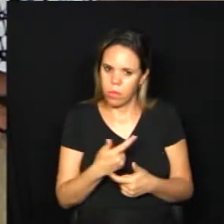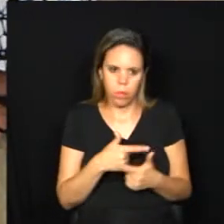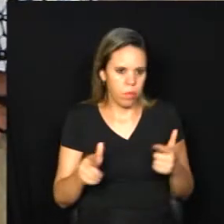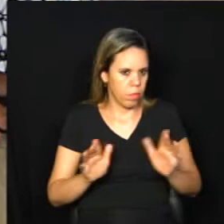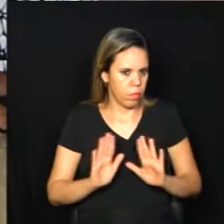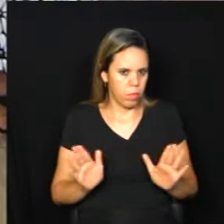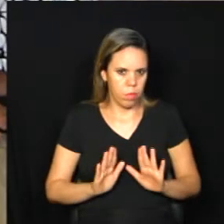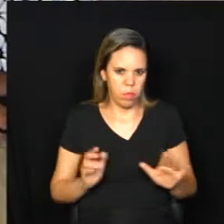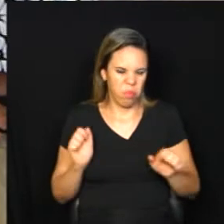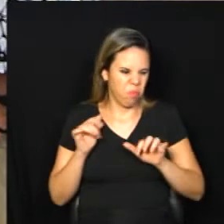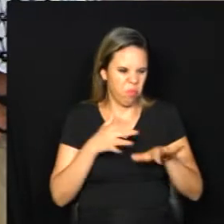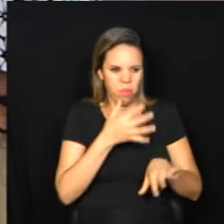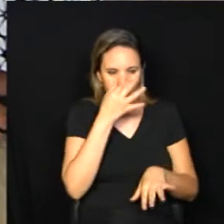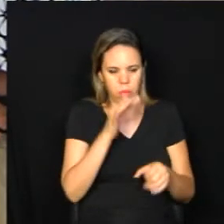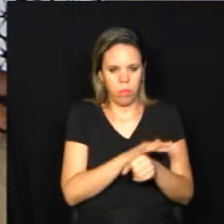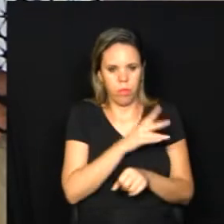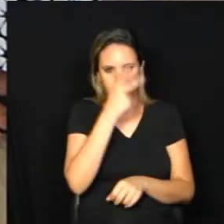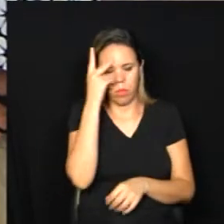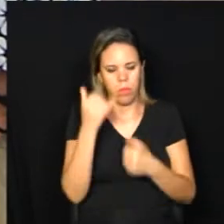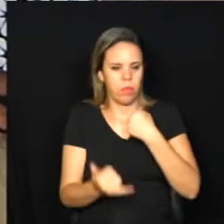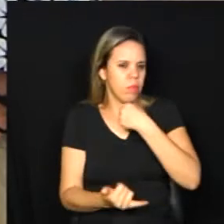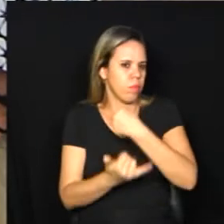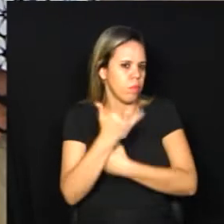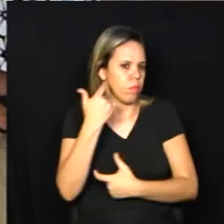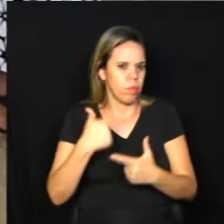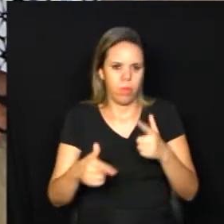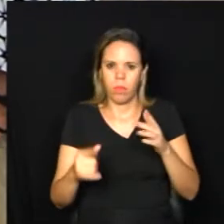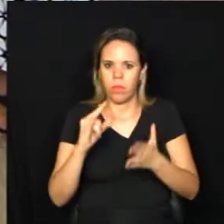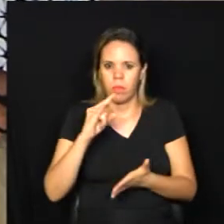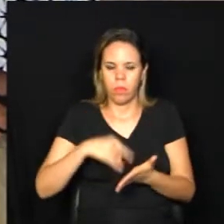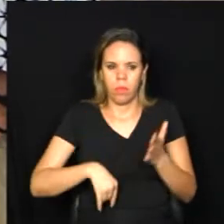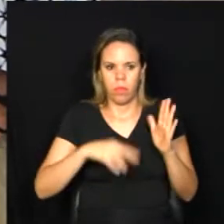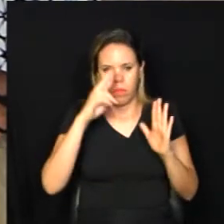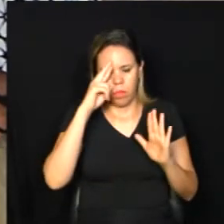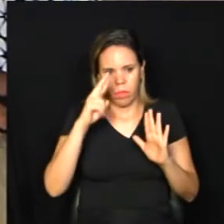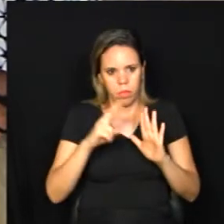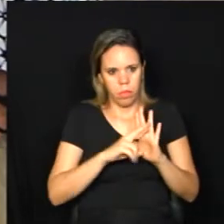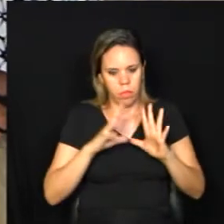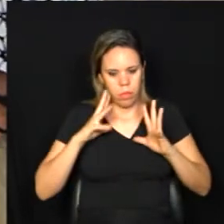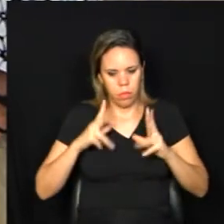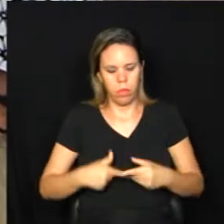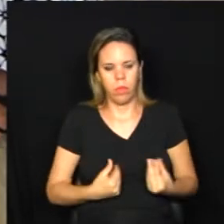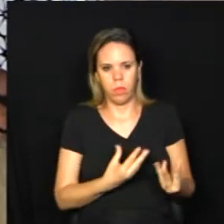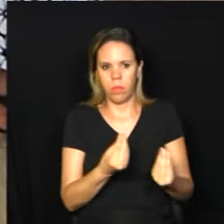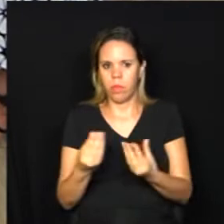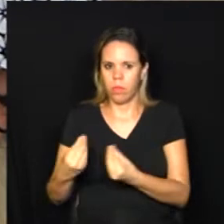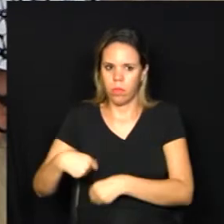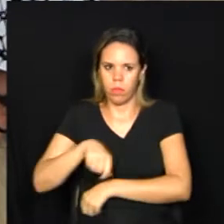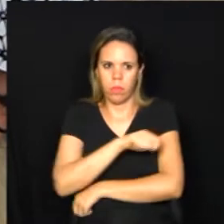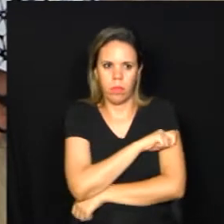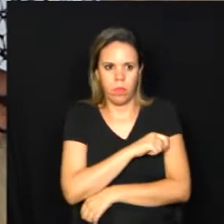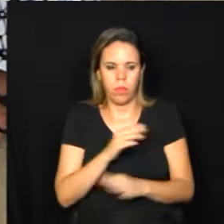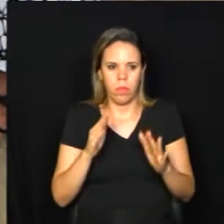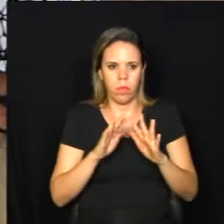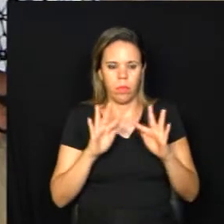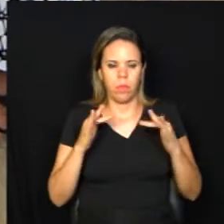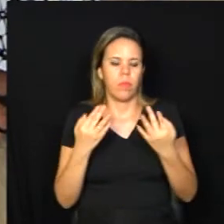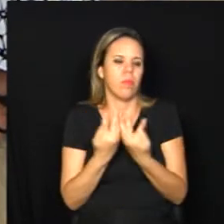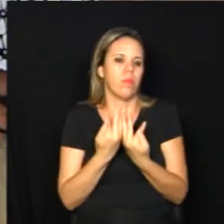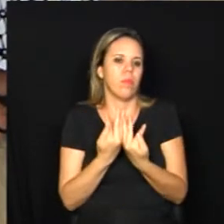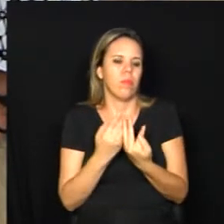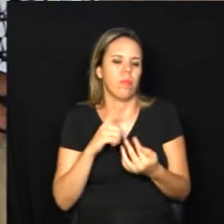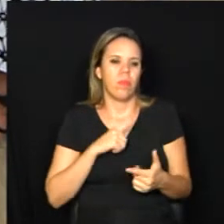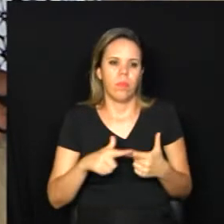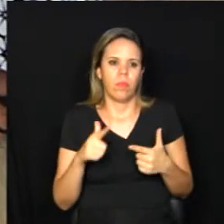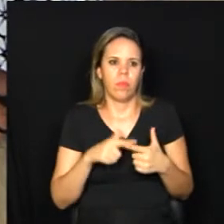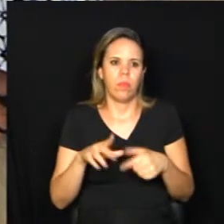tenha aglomeração e nenhuma falha no protocolo, já que muitos desses estudantes moram com pais que têm comorbidades,